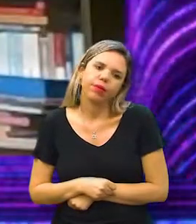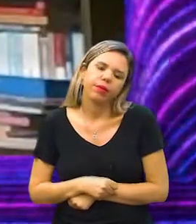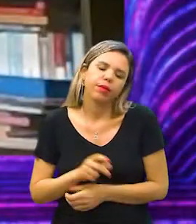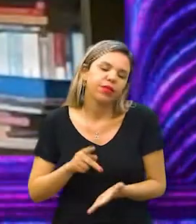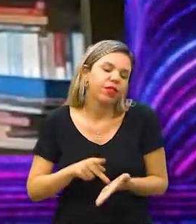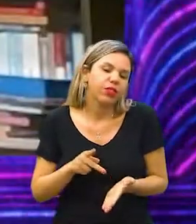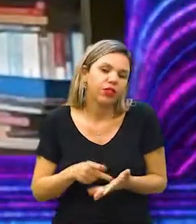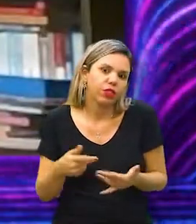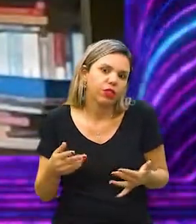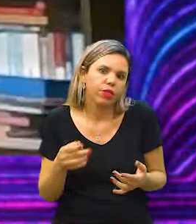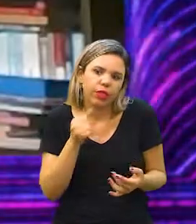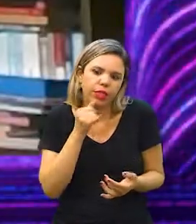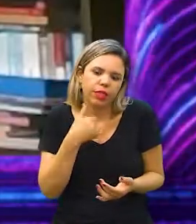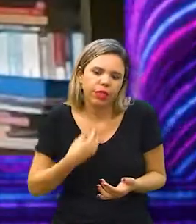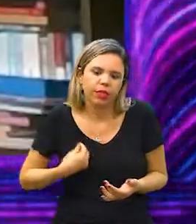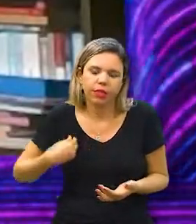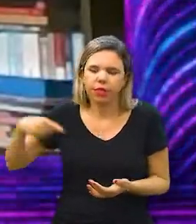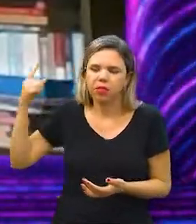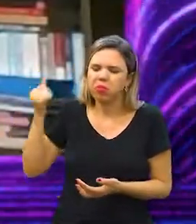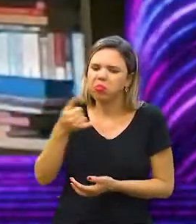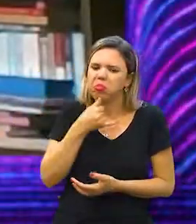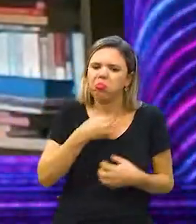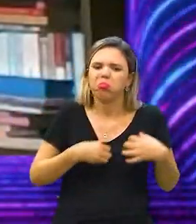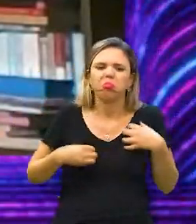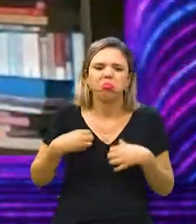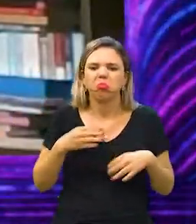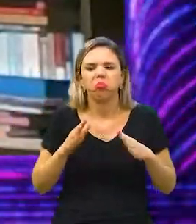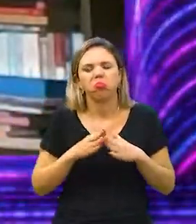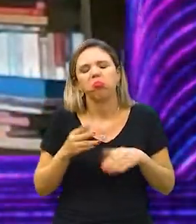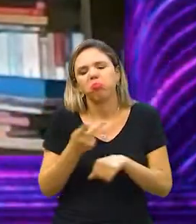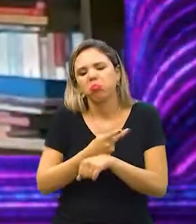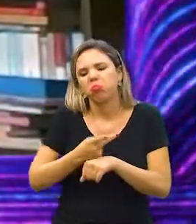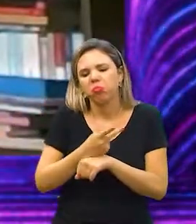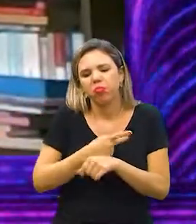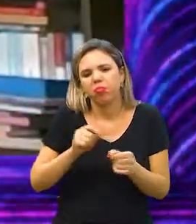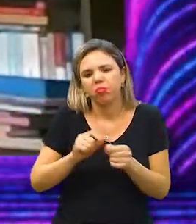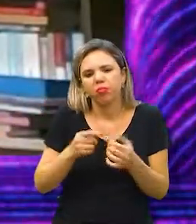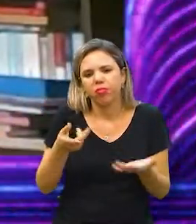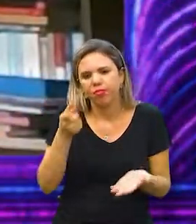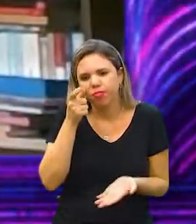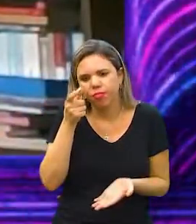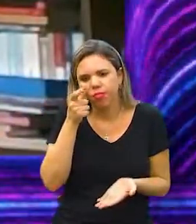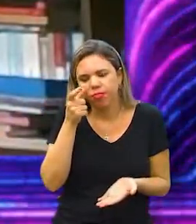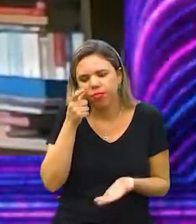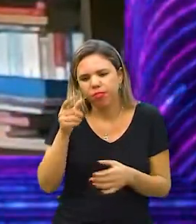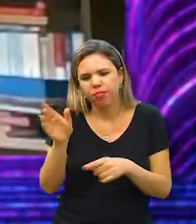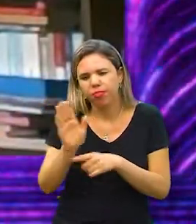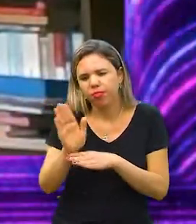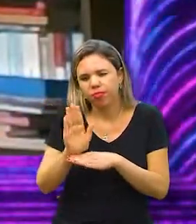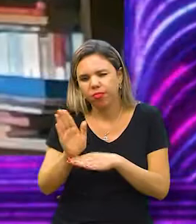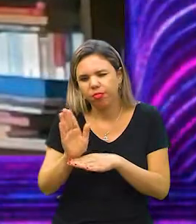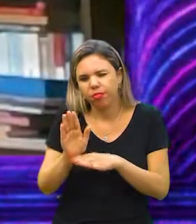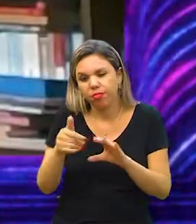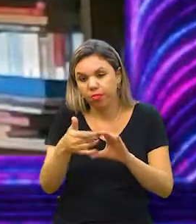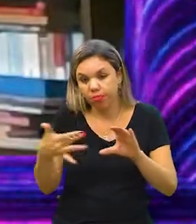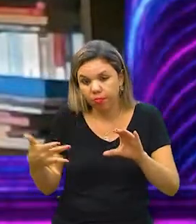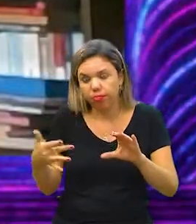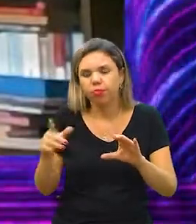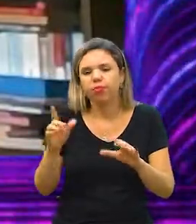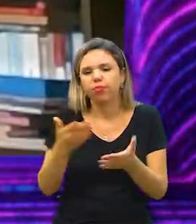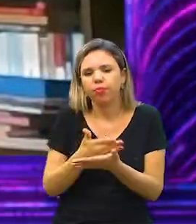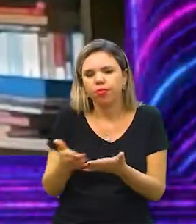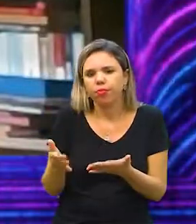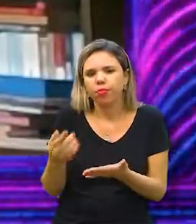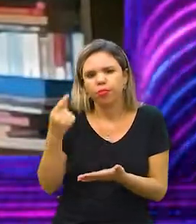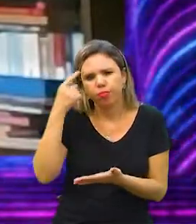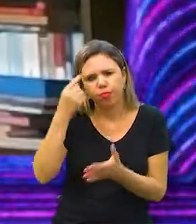Na verdade, foi uma coincidência. Eu estava chateada em casa, procurando o que ver na Netflix, até que começou a